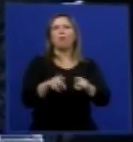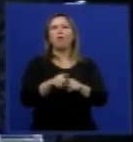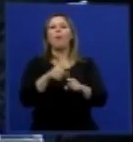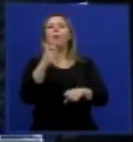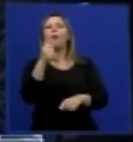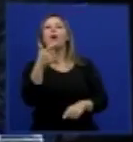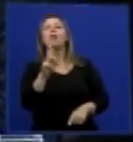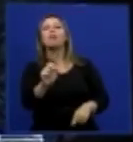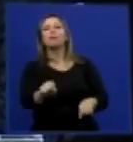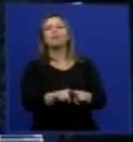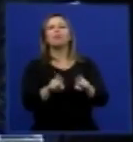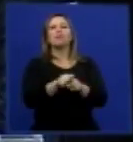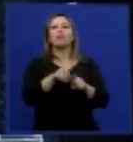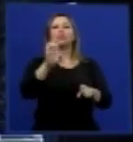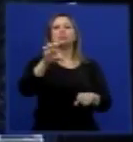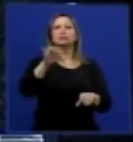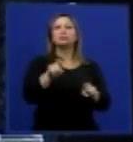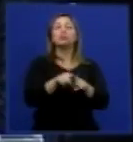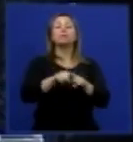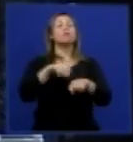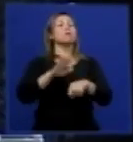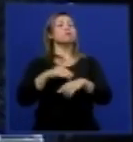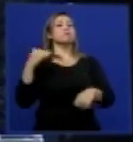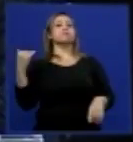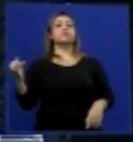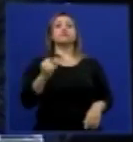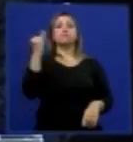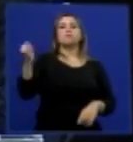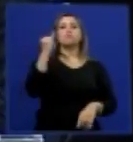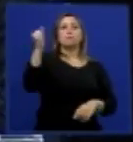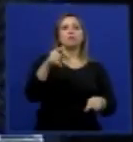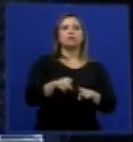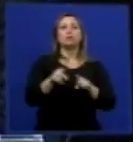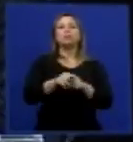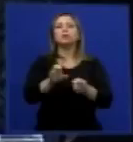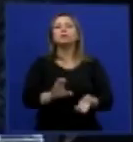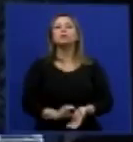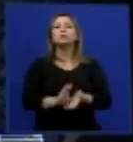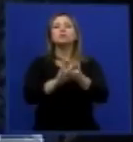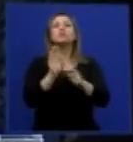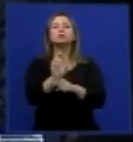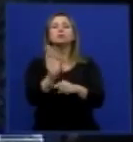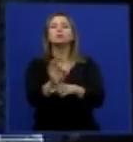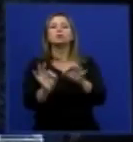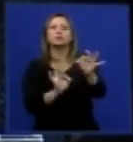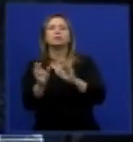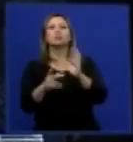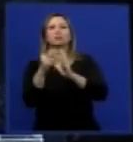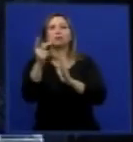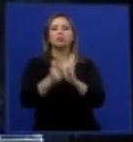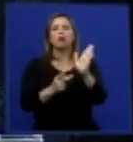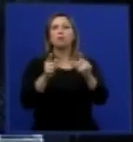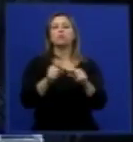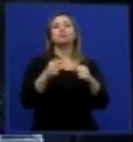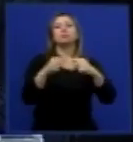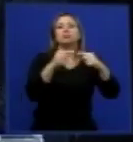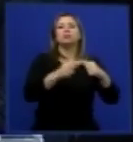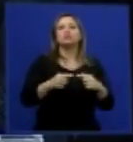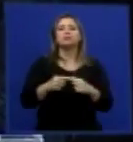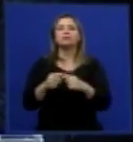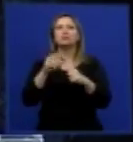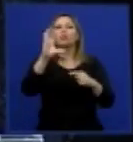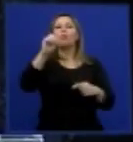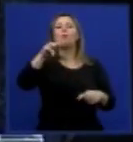GLP foram fundamentais para a Adesão dos conselheiros ao projeto criando ambiente favorável no